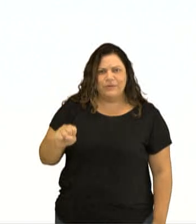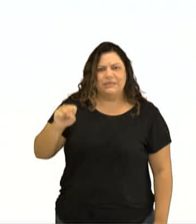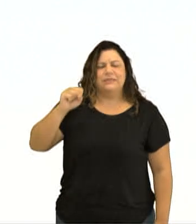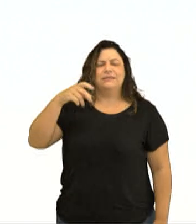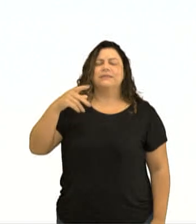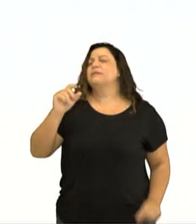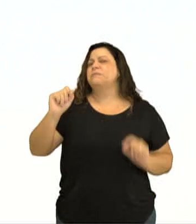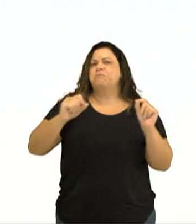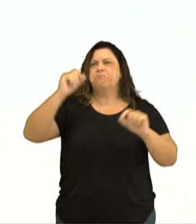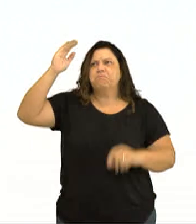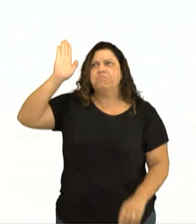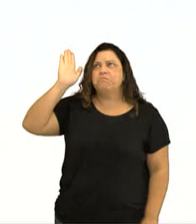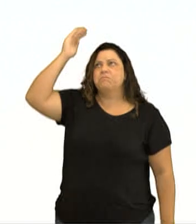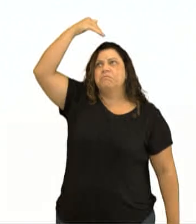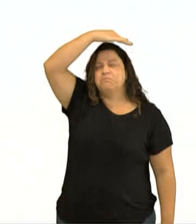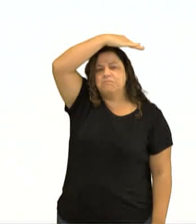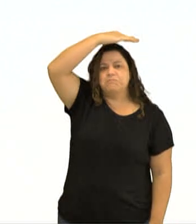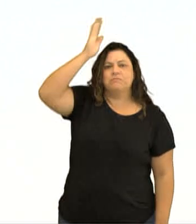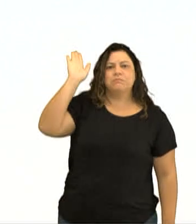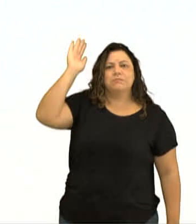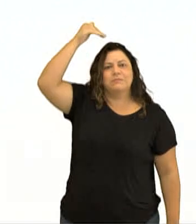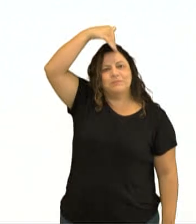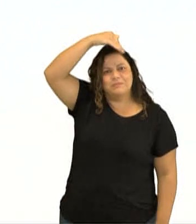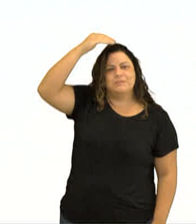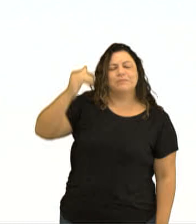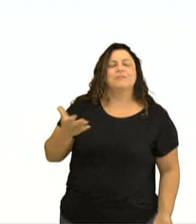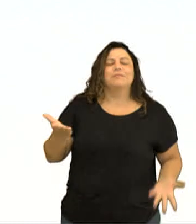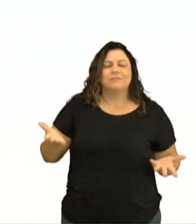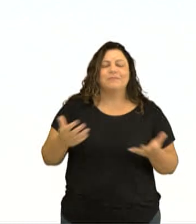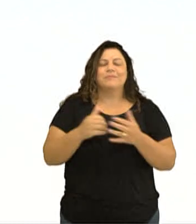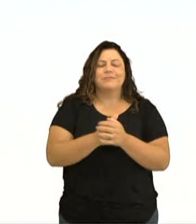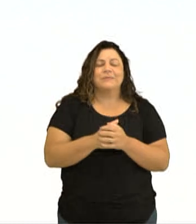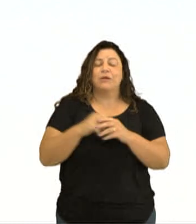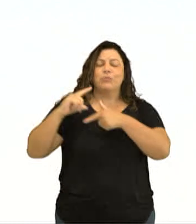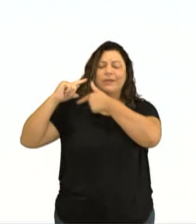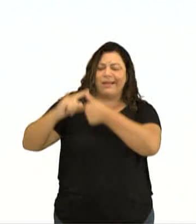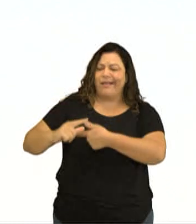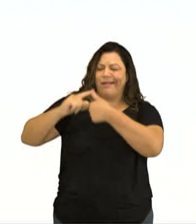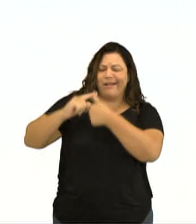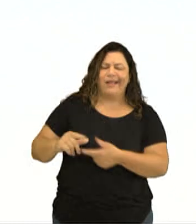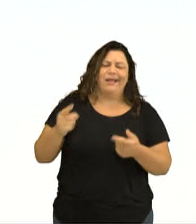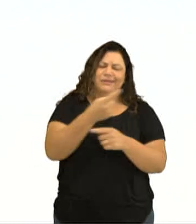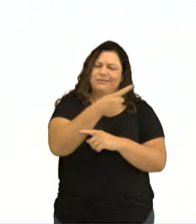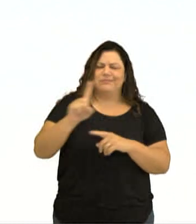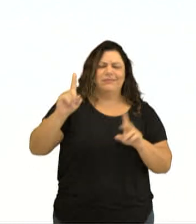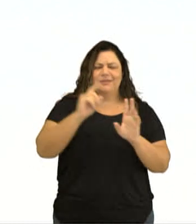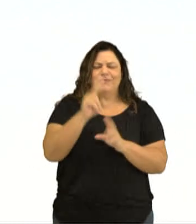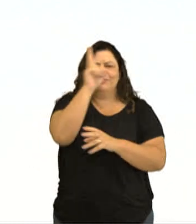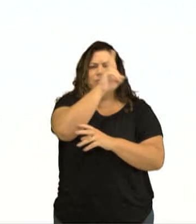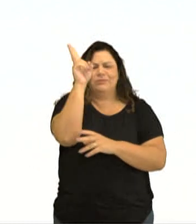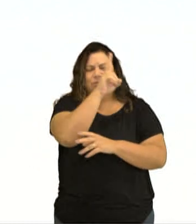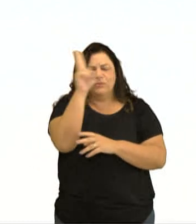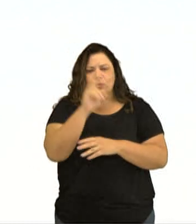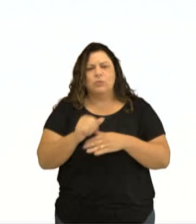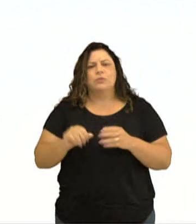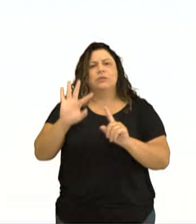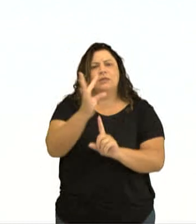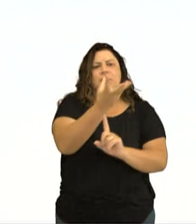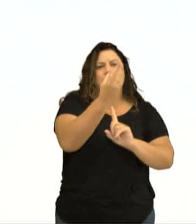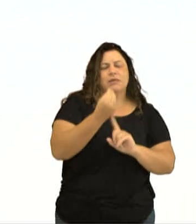ser um clássico? Não necessariamente. Um dos historiadores da arte mais respeitados